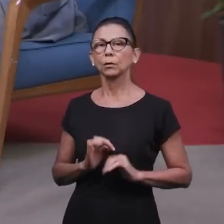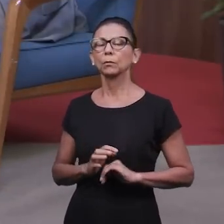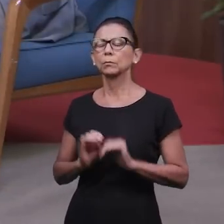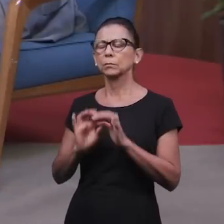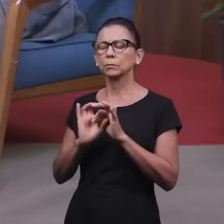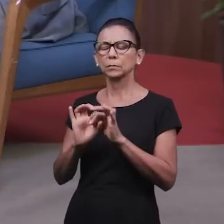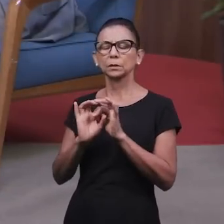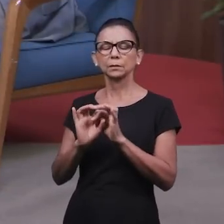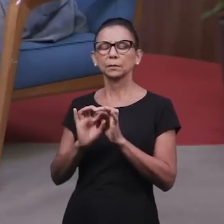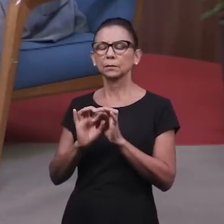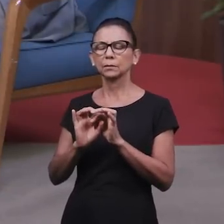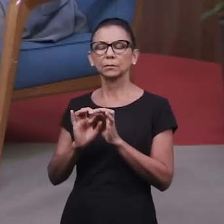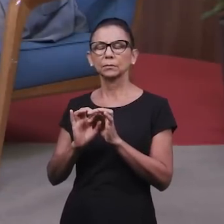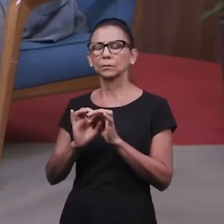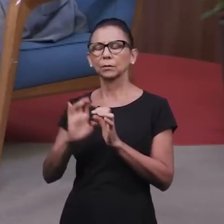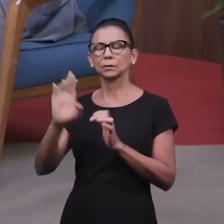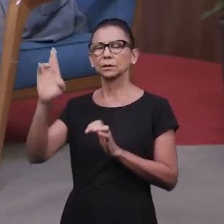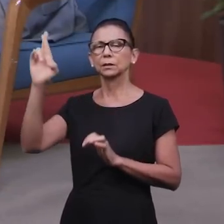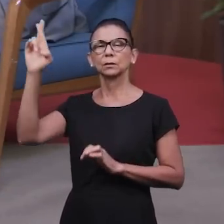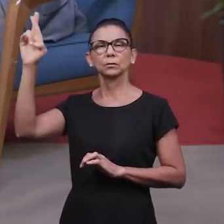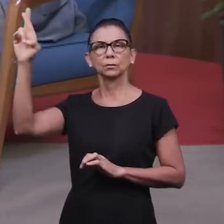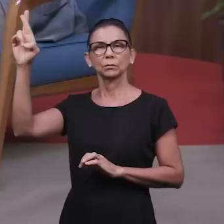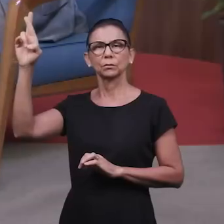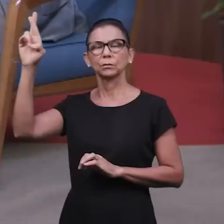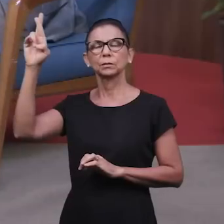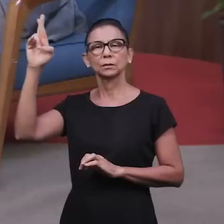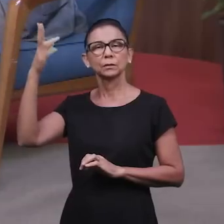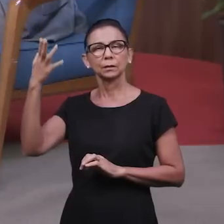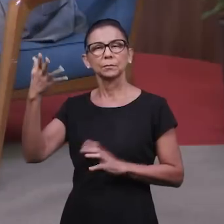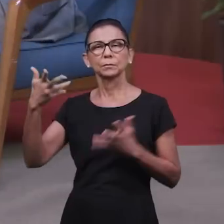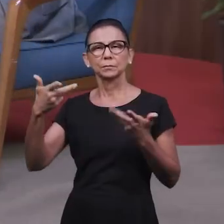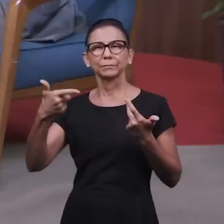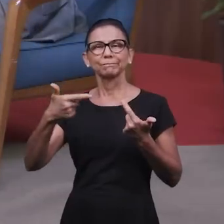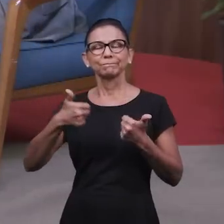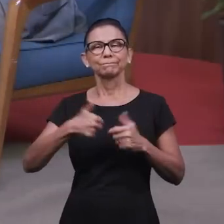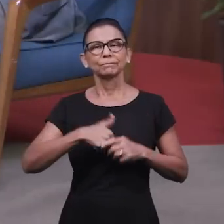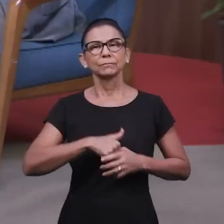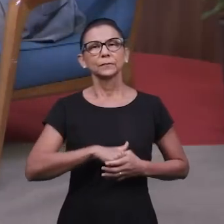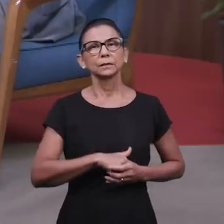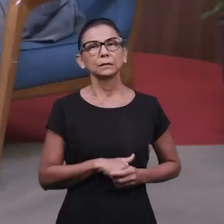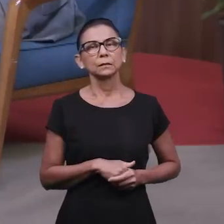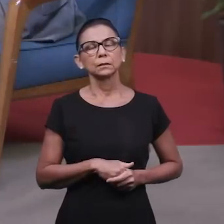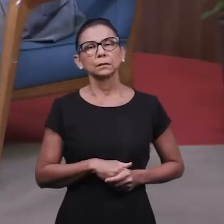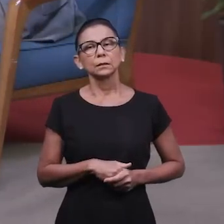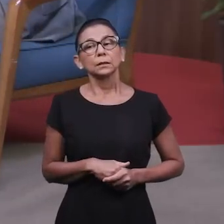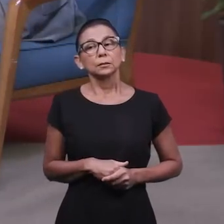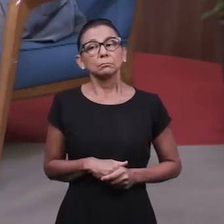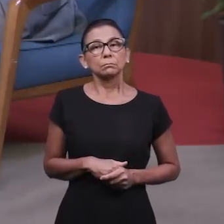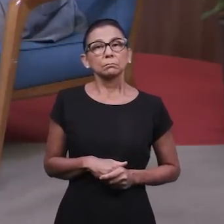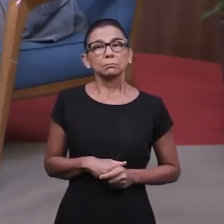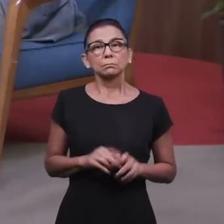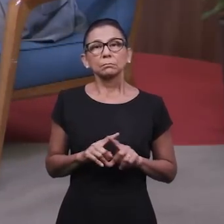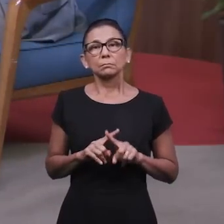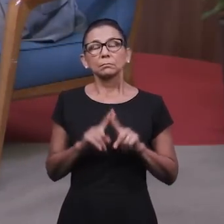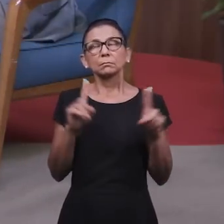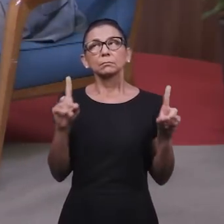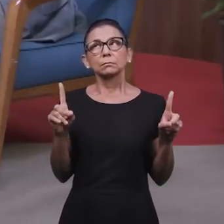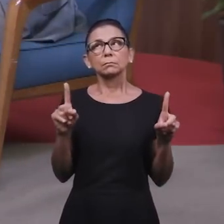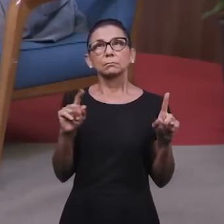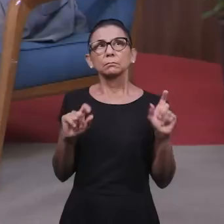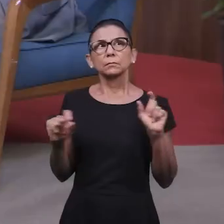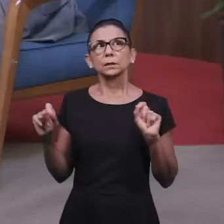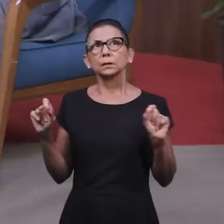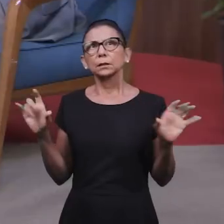do Senhor em comunhão com Ele. Isso é algo maravilhoso. Mas a